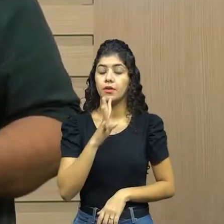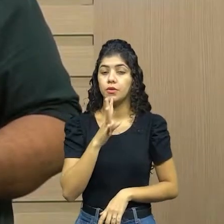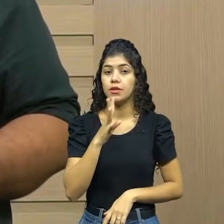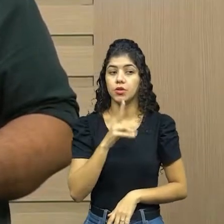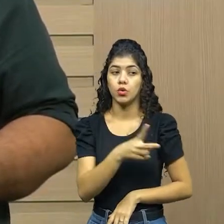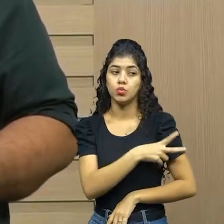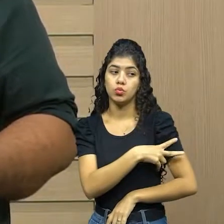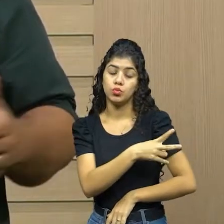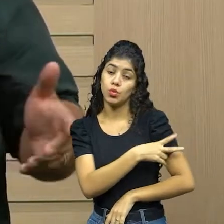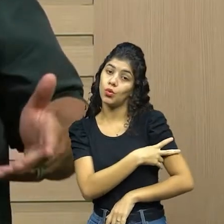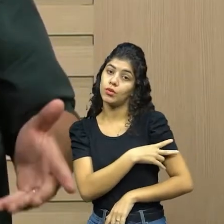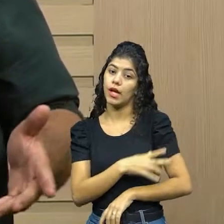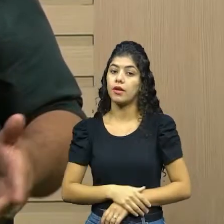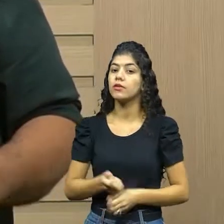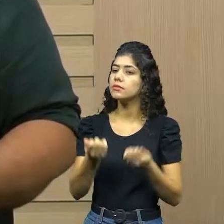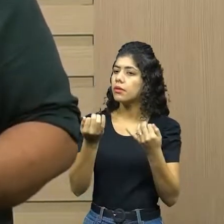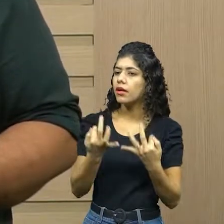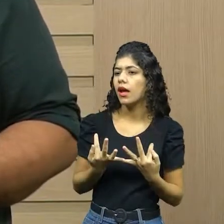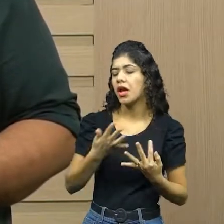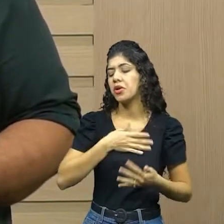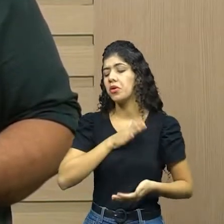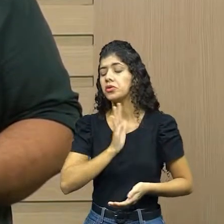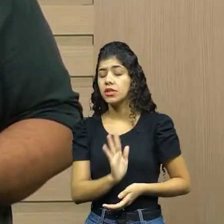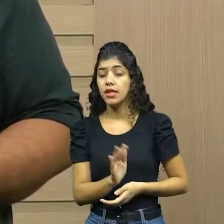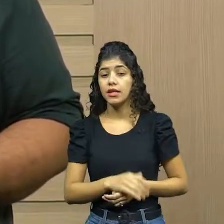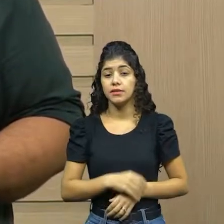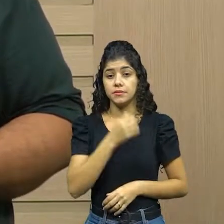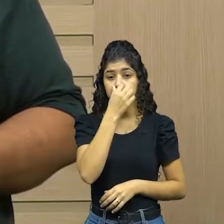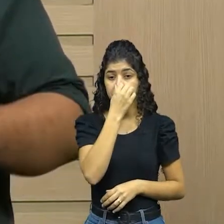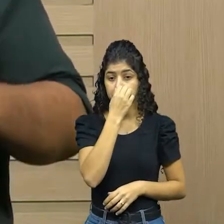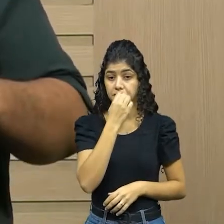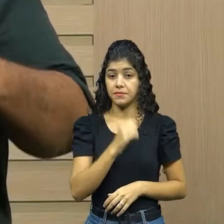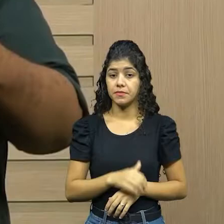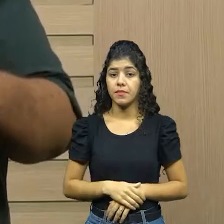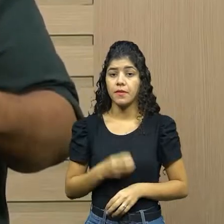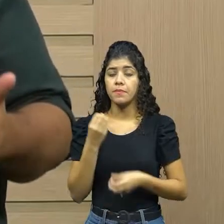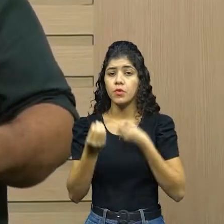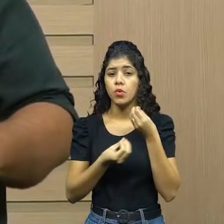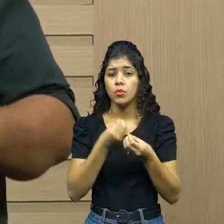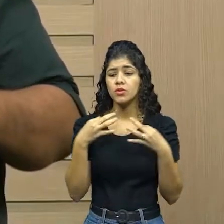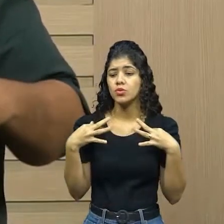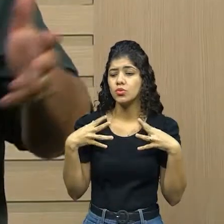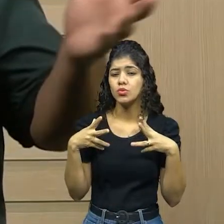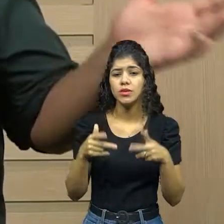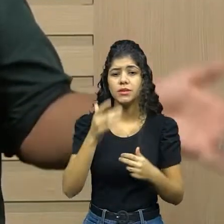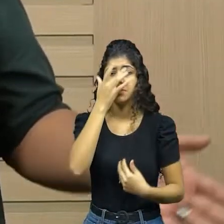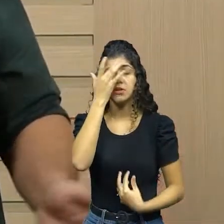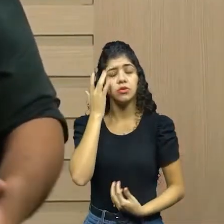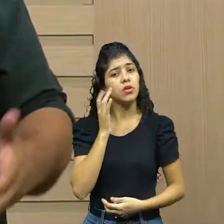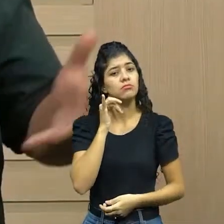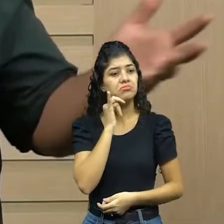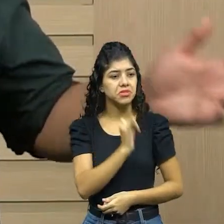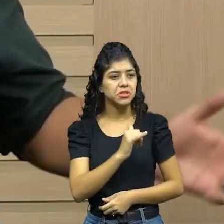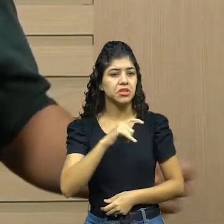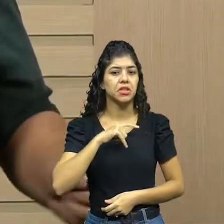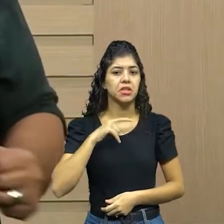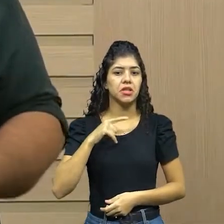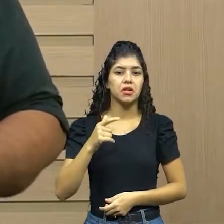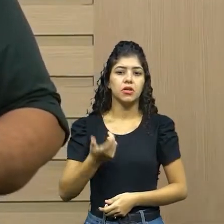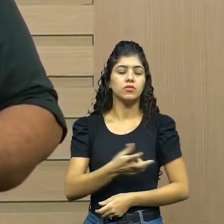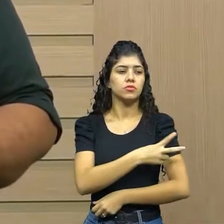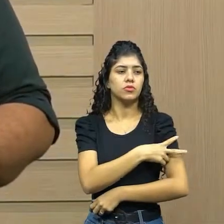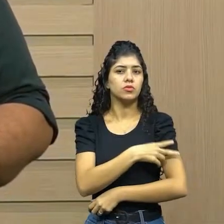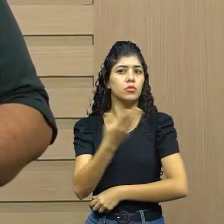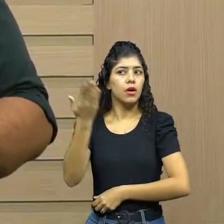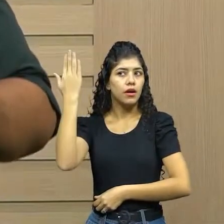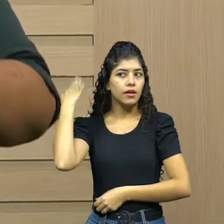posto, né? E aí eu falei dessa insatisfação. E aí eu falei, rapaz, como é que todo mundo fala isso? Foi um dono antigo que ele tinha